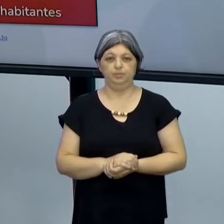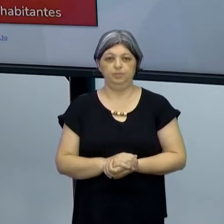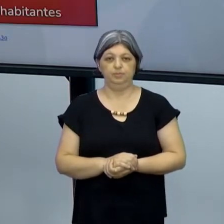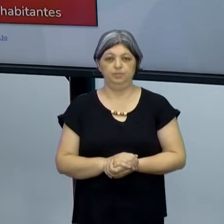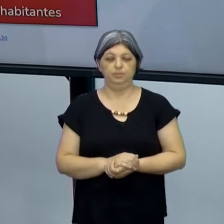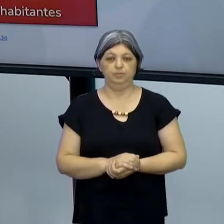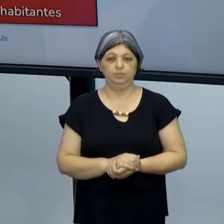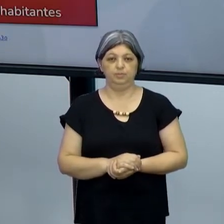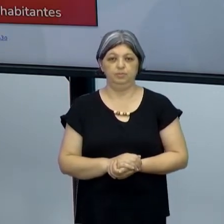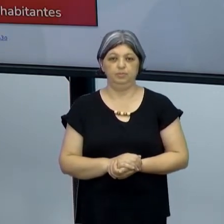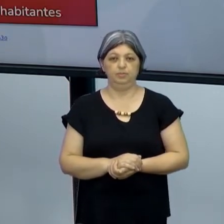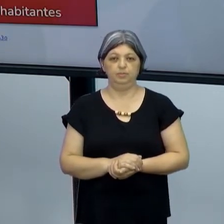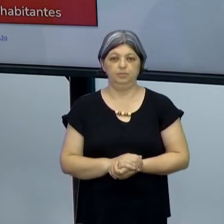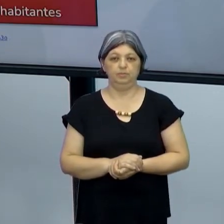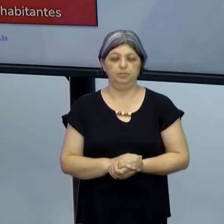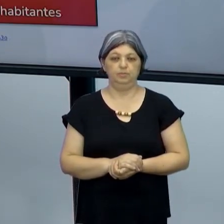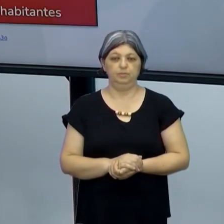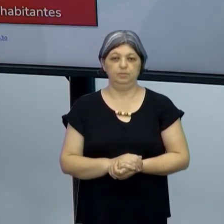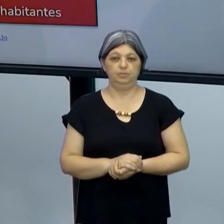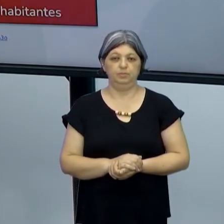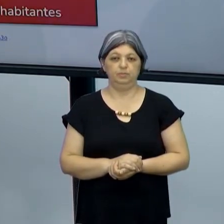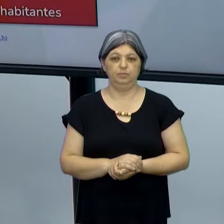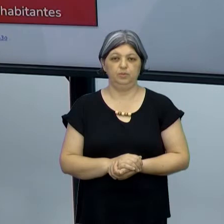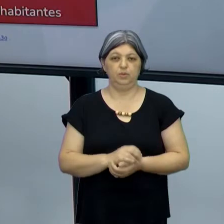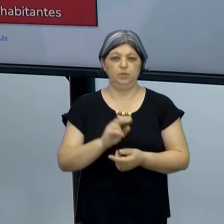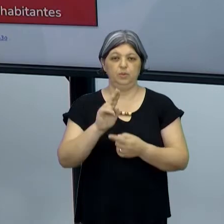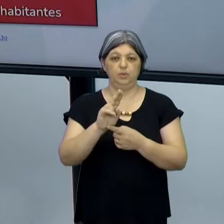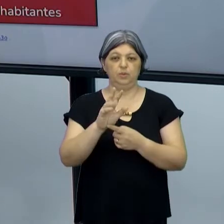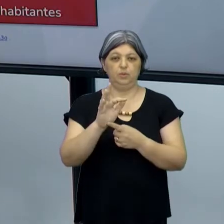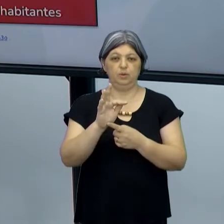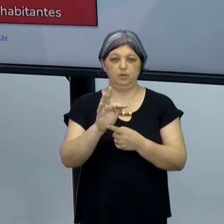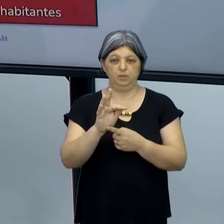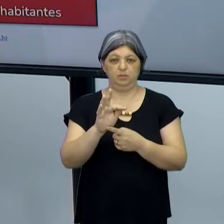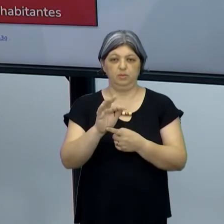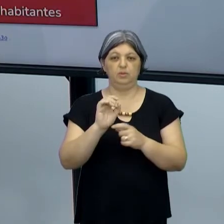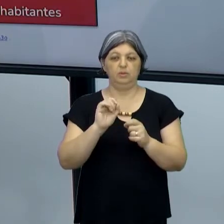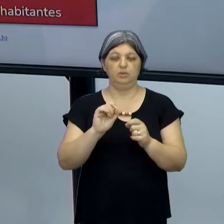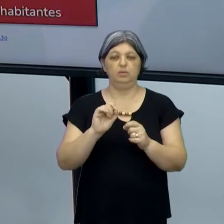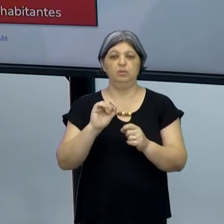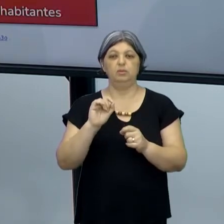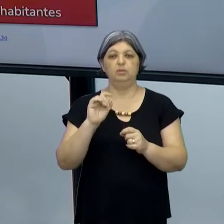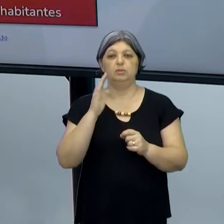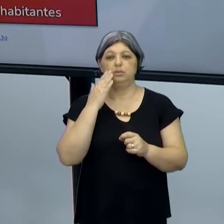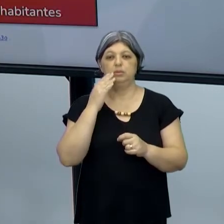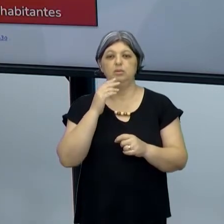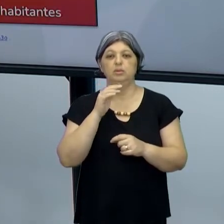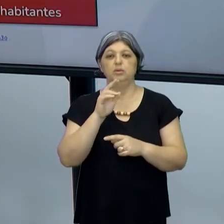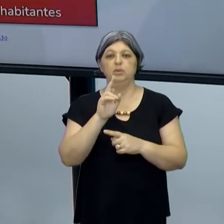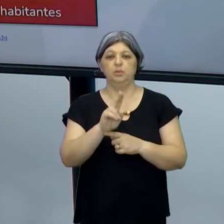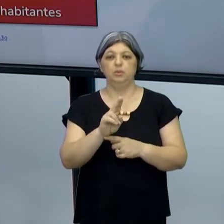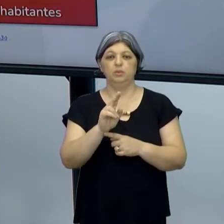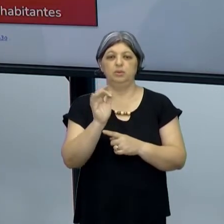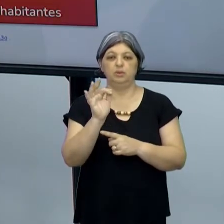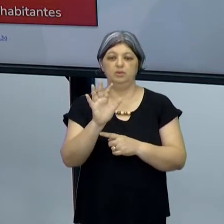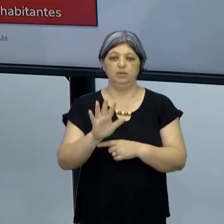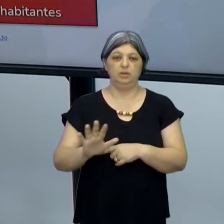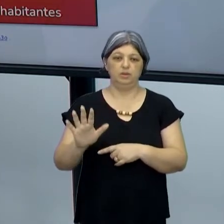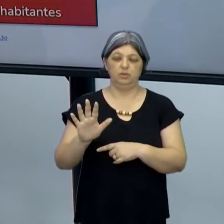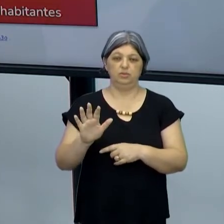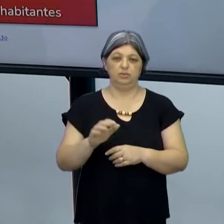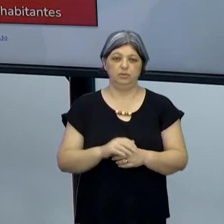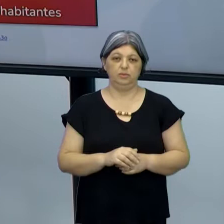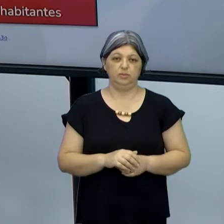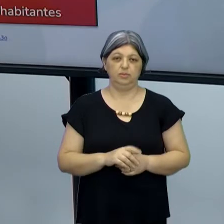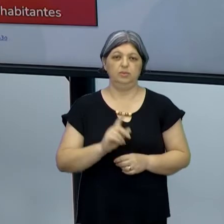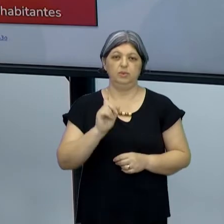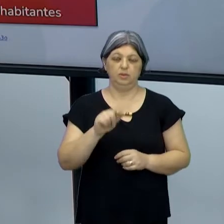Na verdade aí as UFs, né? Ou seja, o UF, para quem não sabe, é Unidade Federativa, né? Então